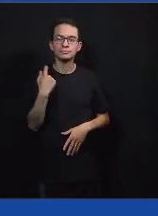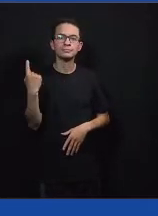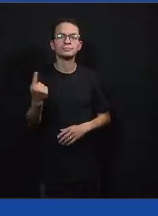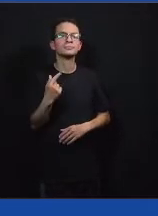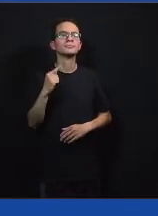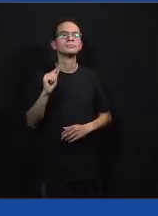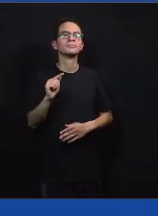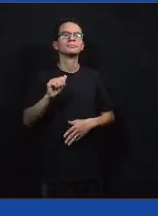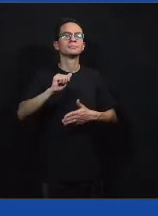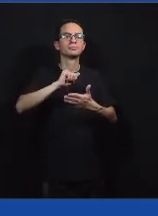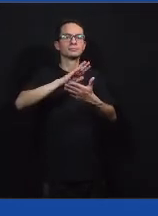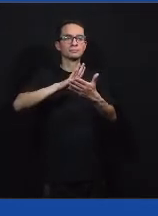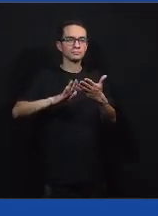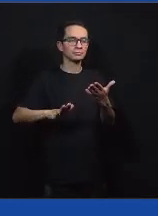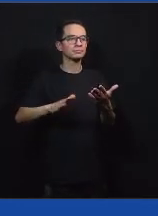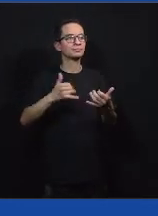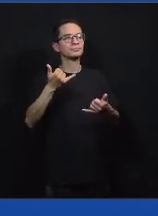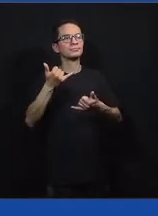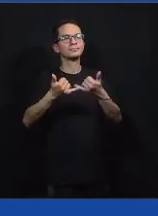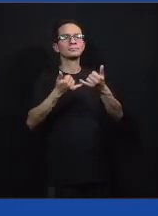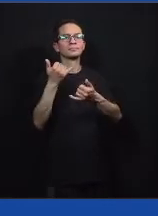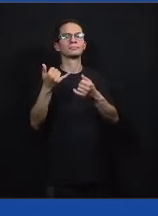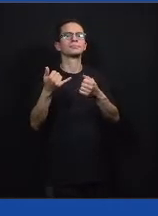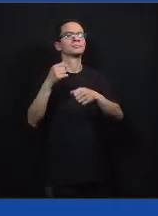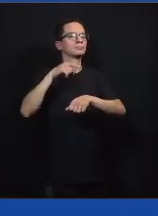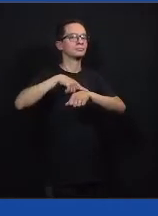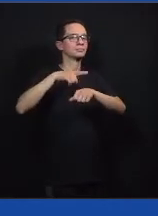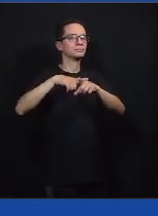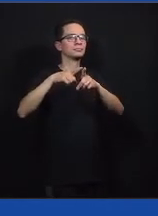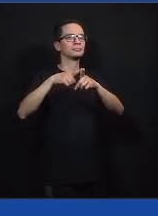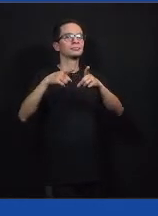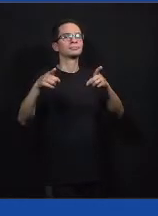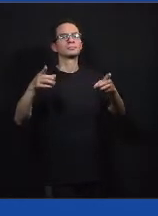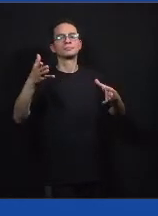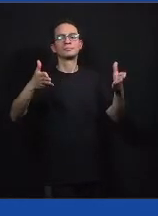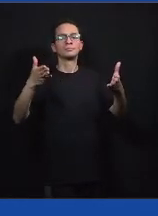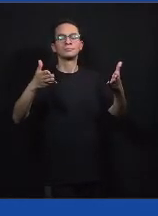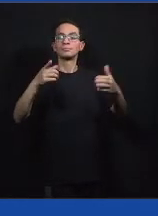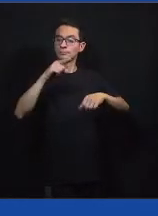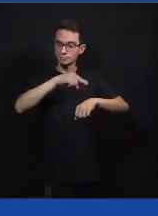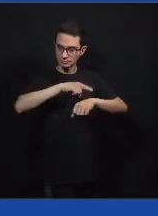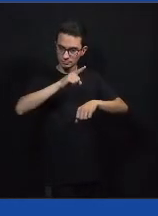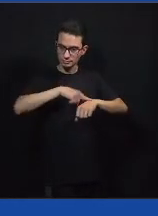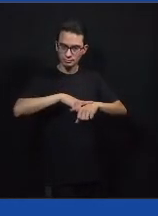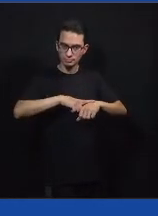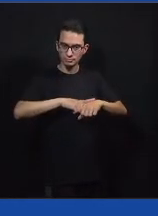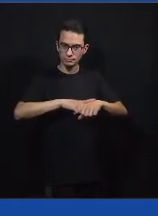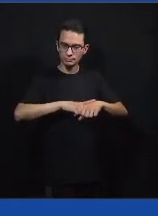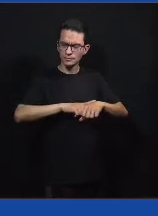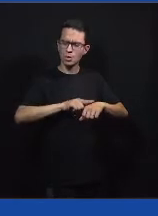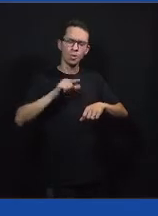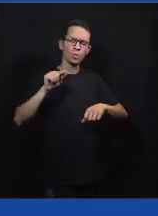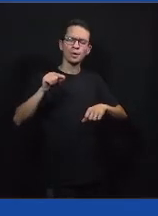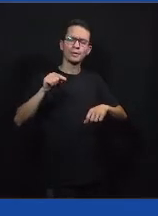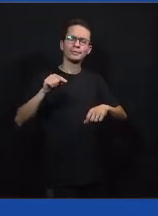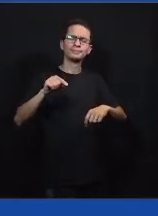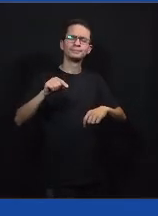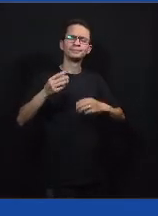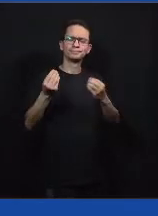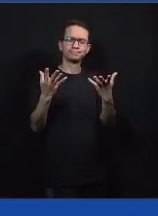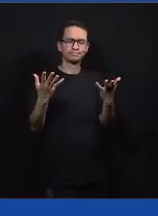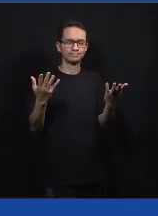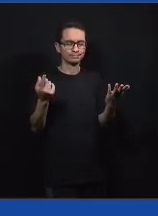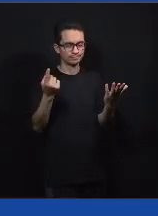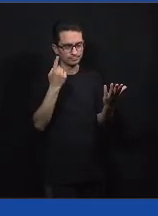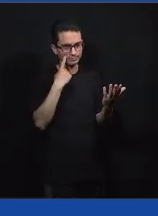então o nosso jogo Linha do Tempo irei compartilhar a tela E aí a ideia de tijolo é vou mostrar